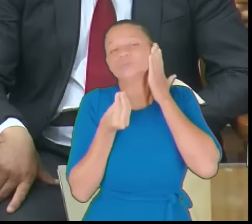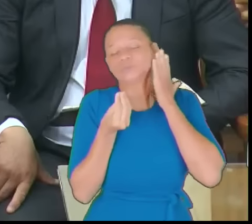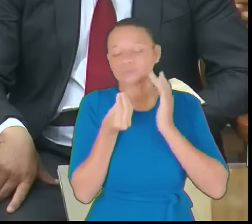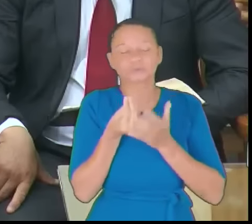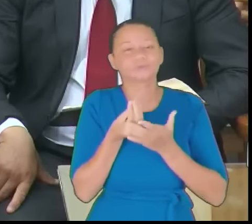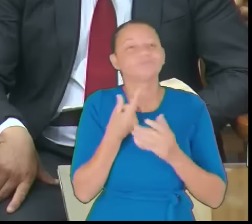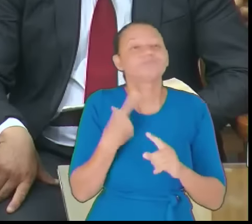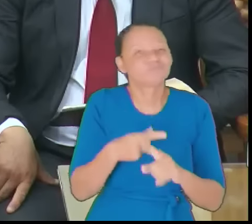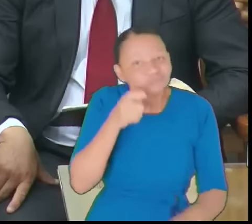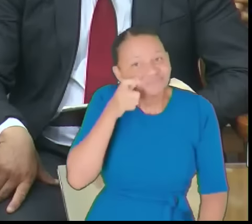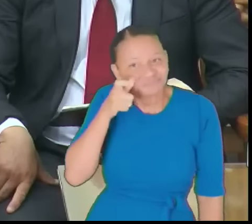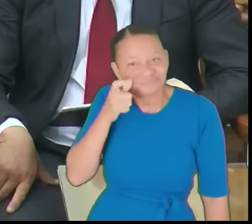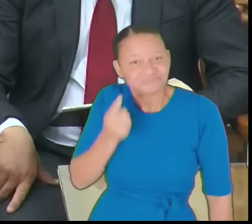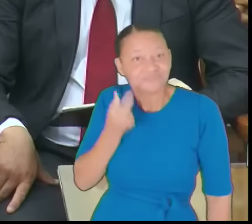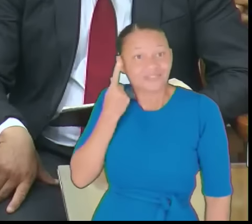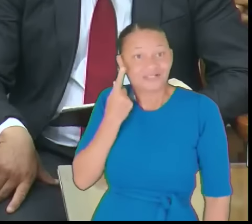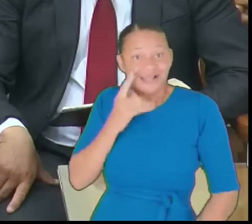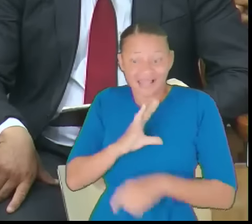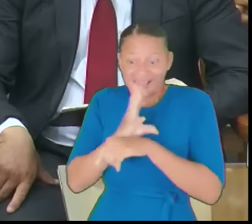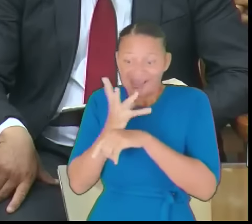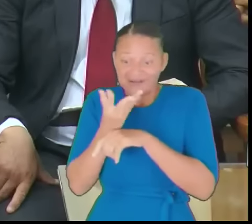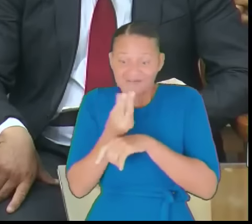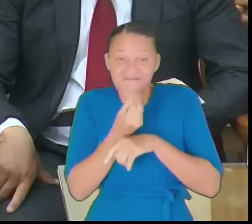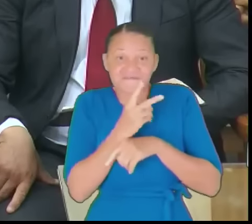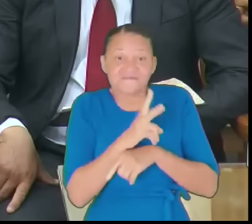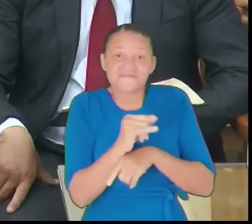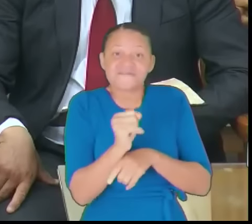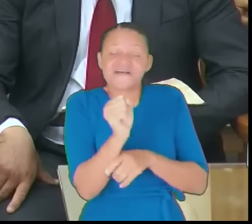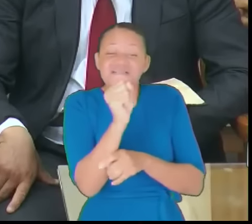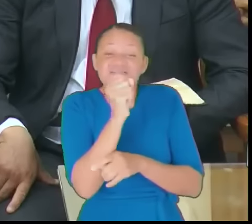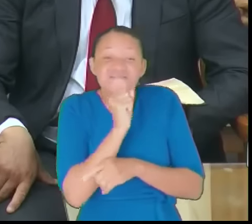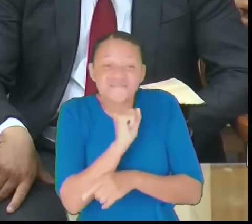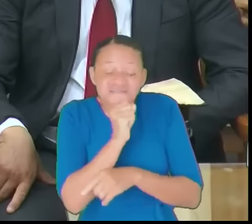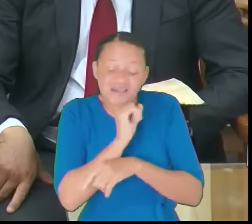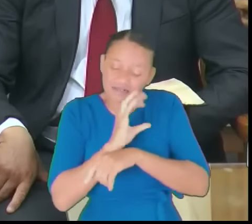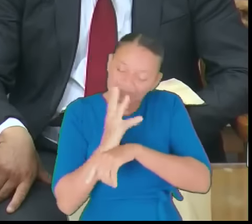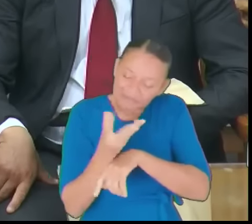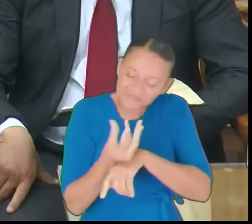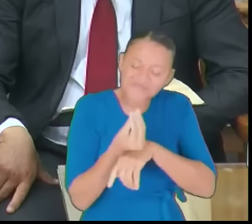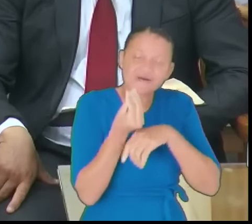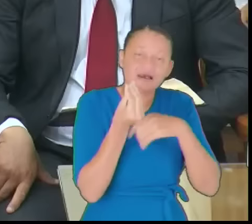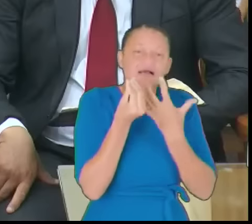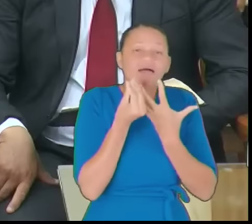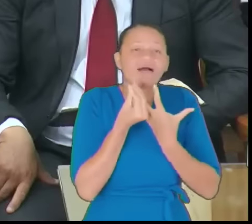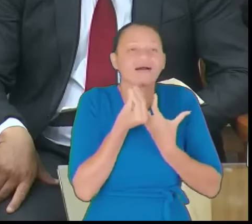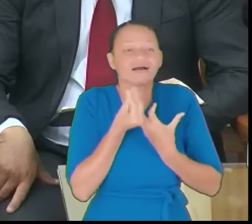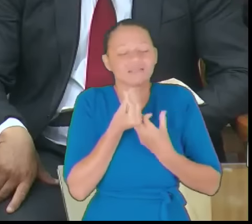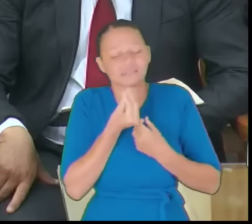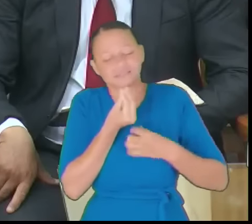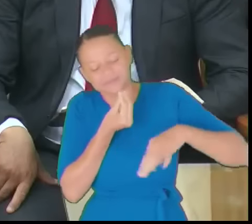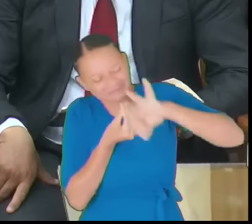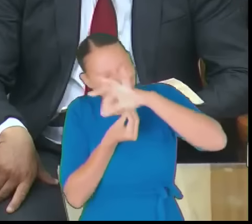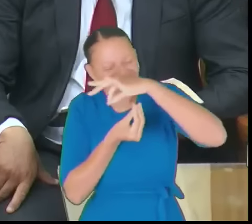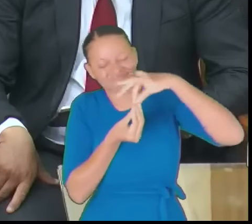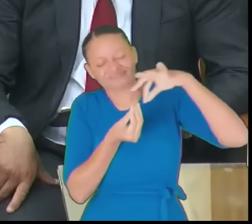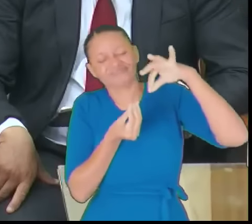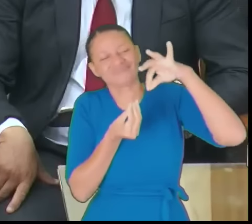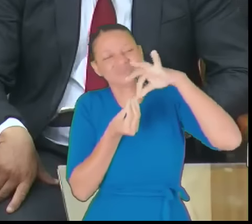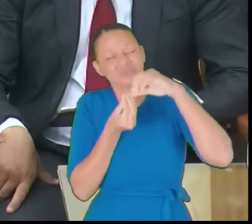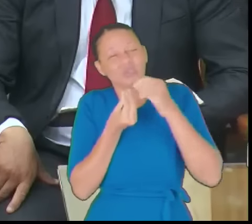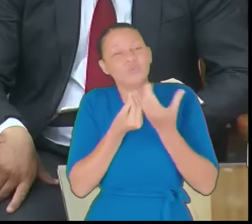Porque é interessante, quando a igreja vai ficando velha, quando ela vai ficando cansada espiritualmente, quando o